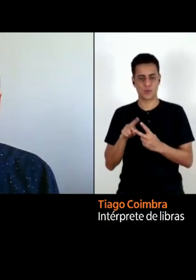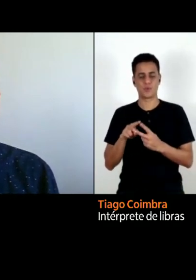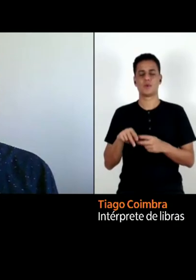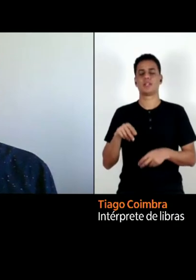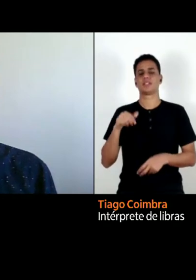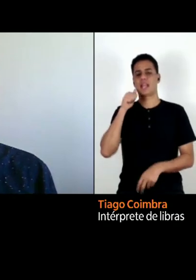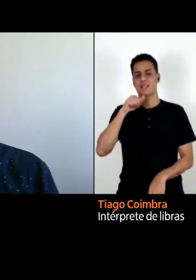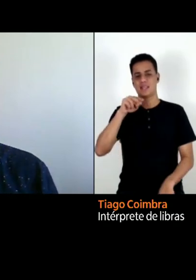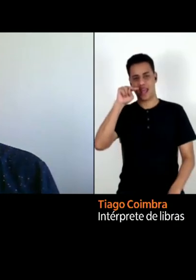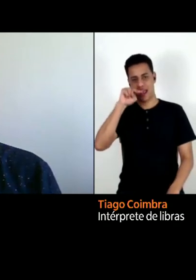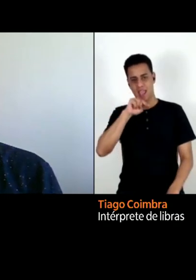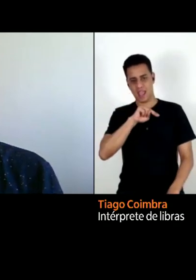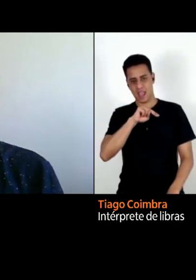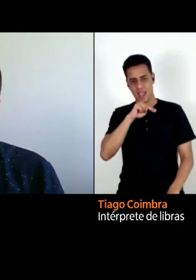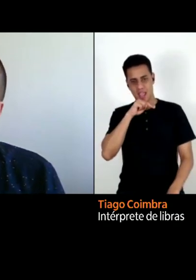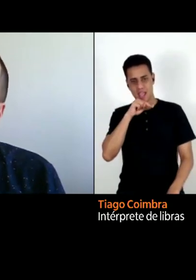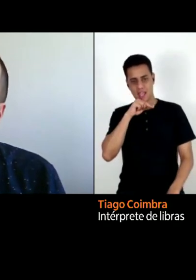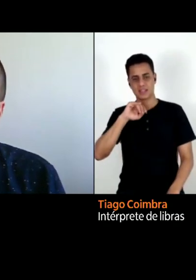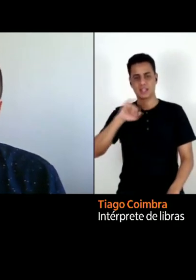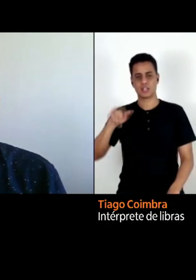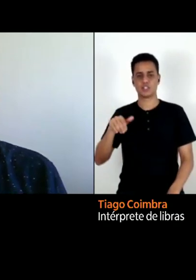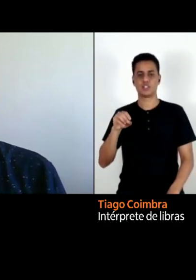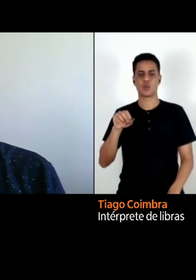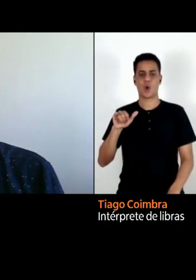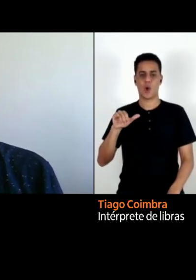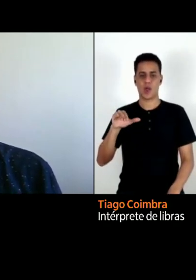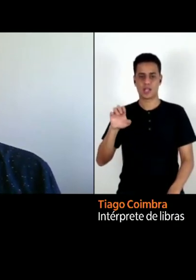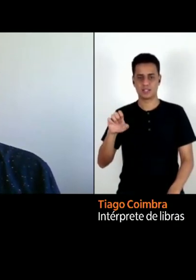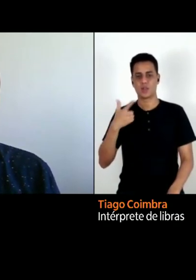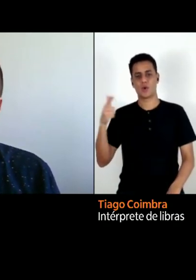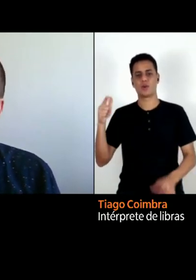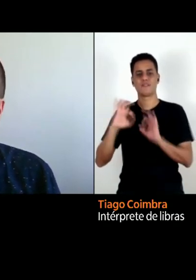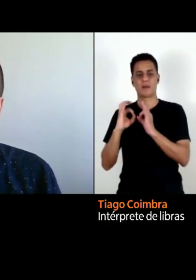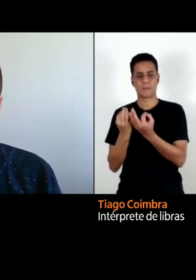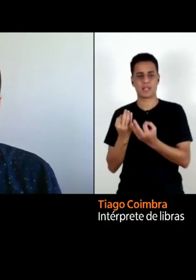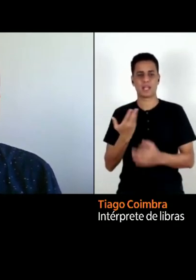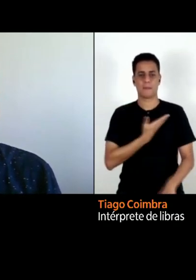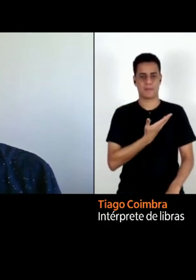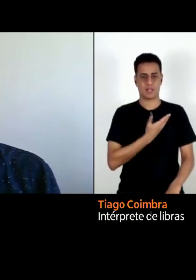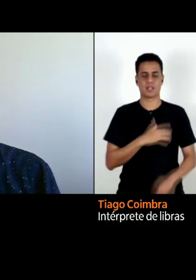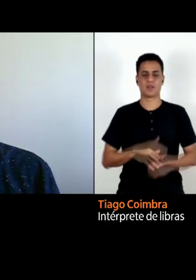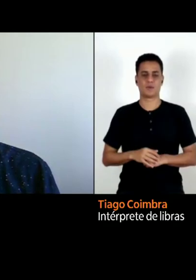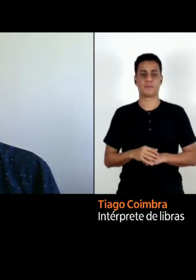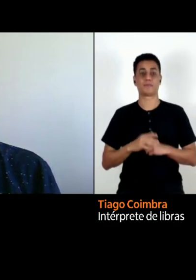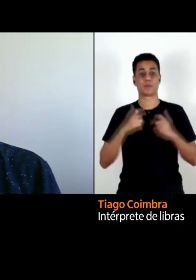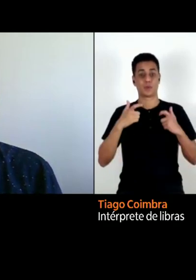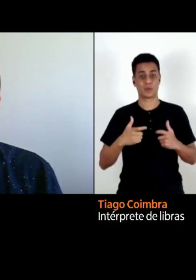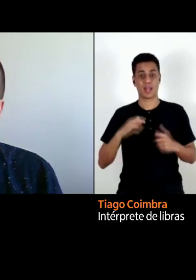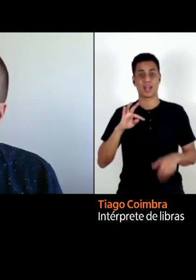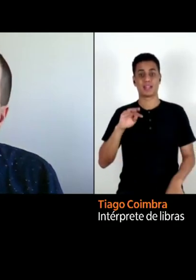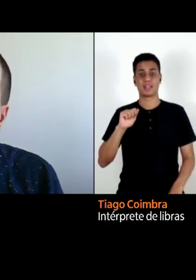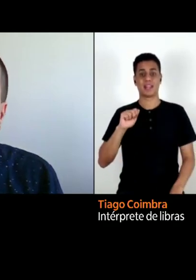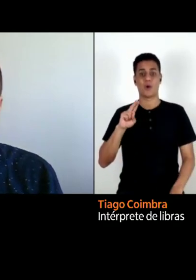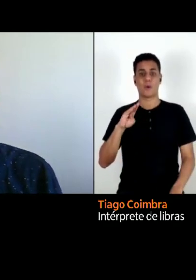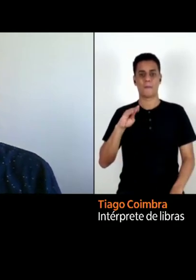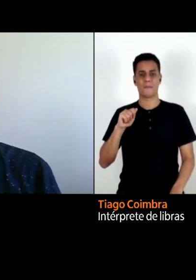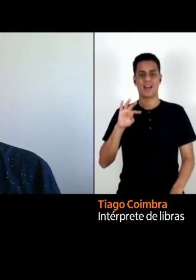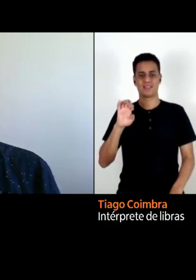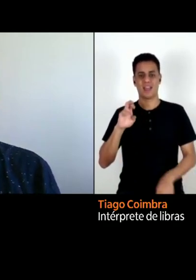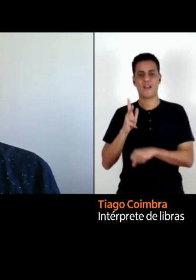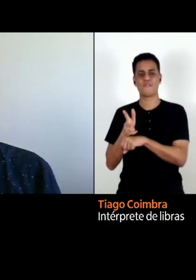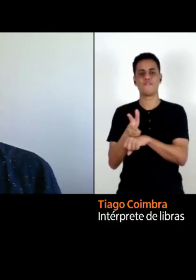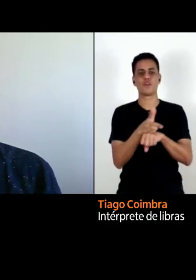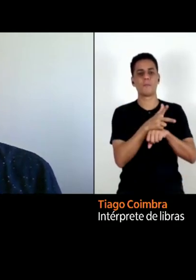outros parentes e amigos. Em Taubaté, Lobato filmou panorâmica pela cidade, rua com